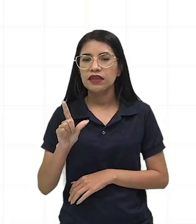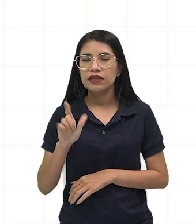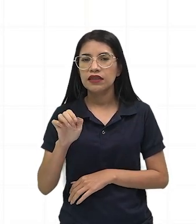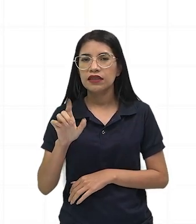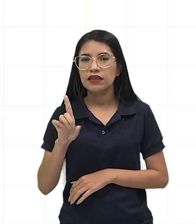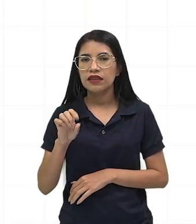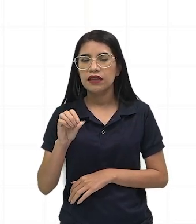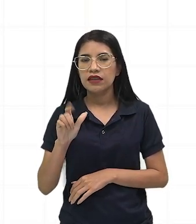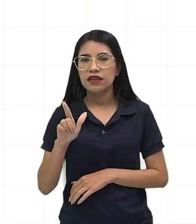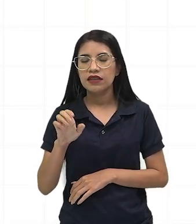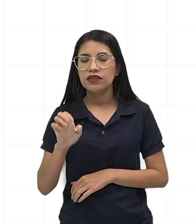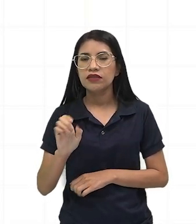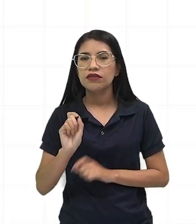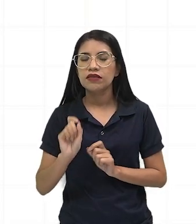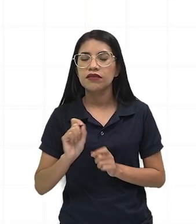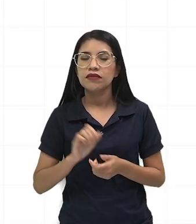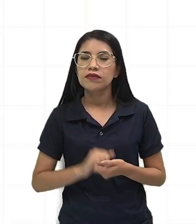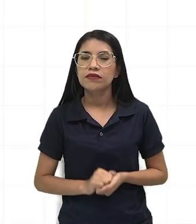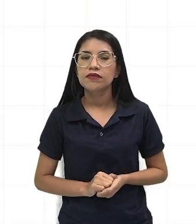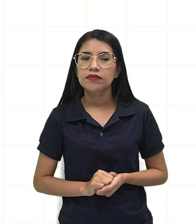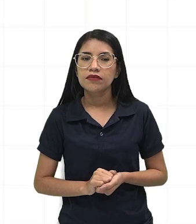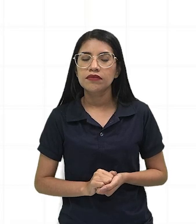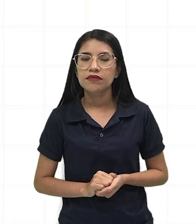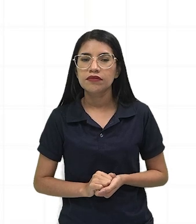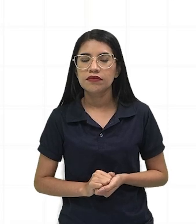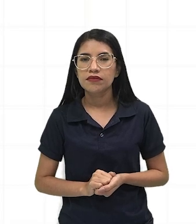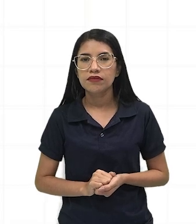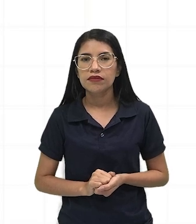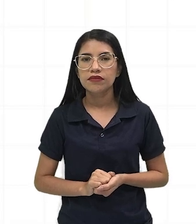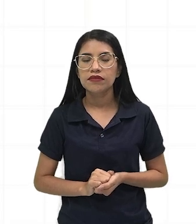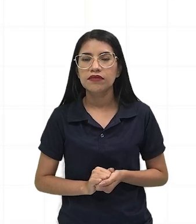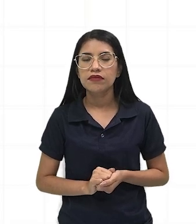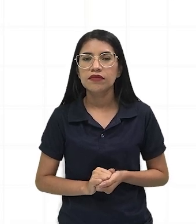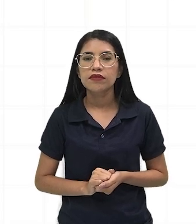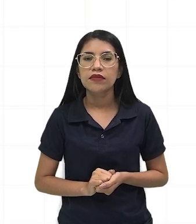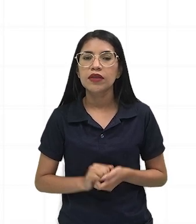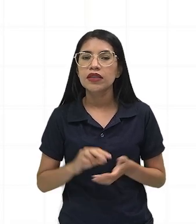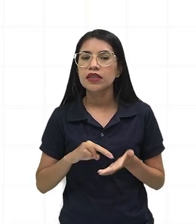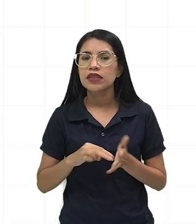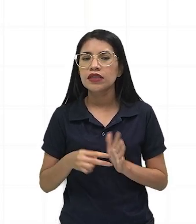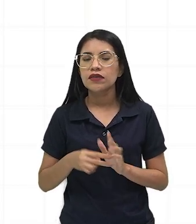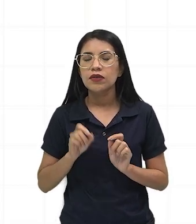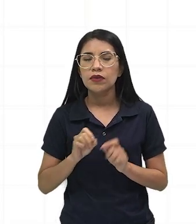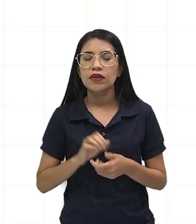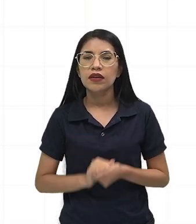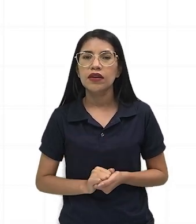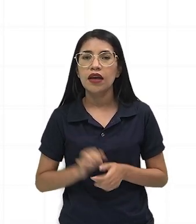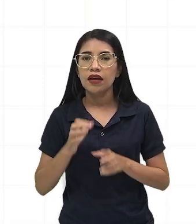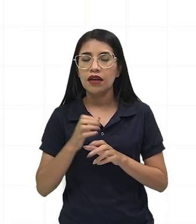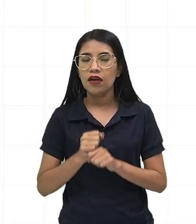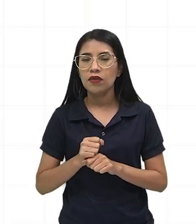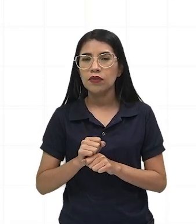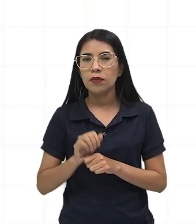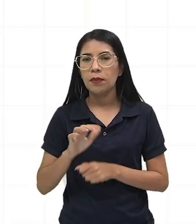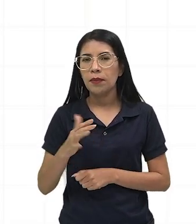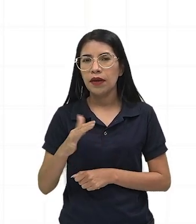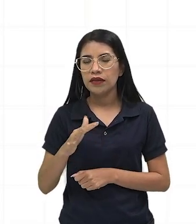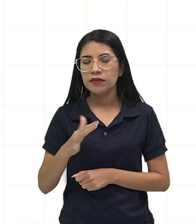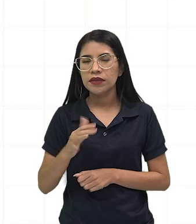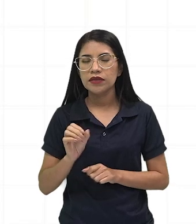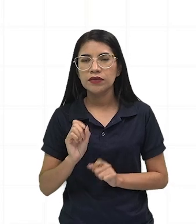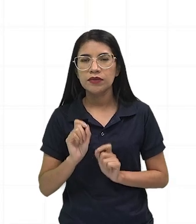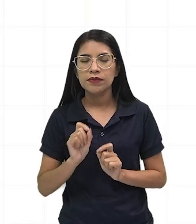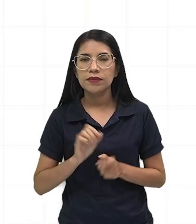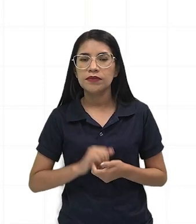E uma das medidas de tendência central, meu povo, é a média aritmética. Olha.